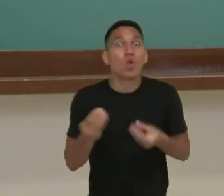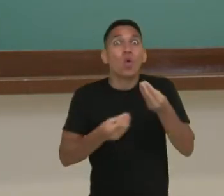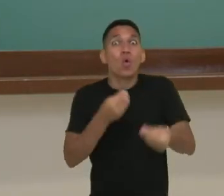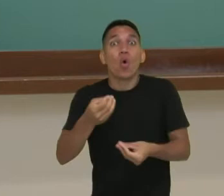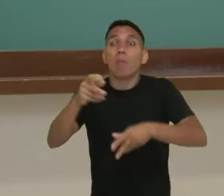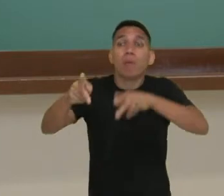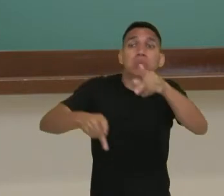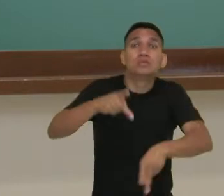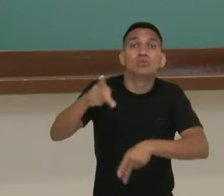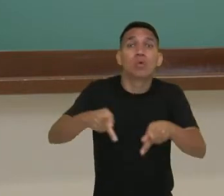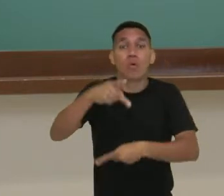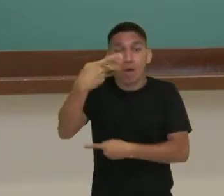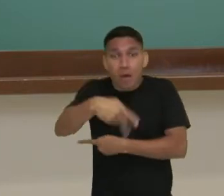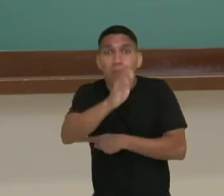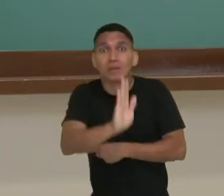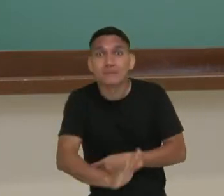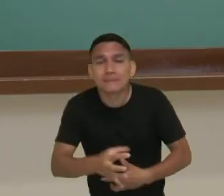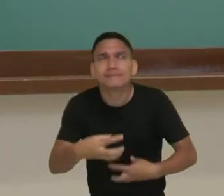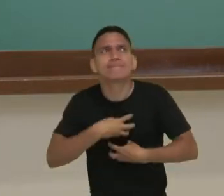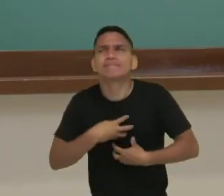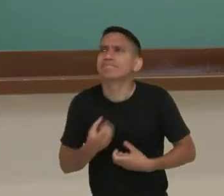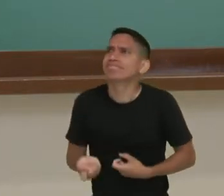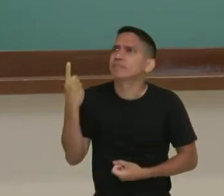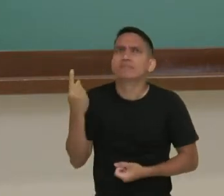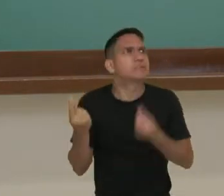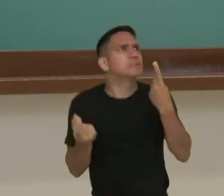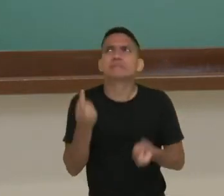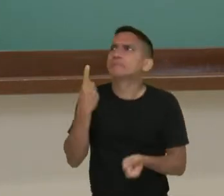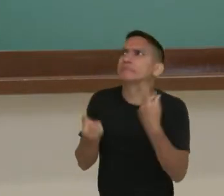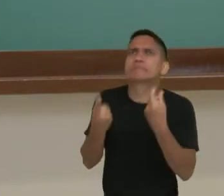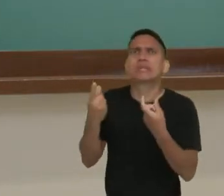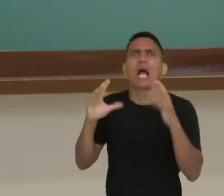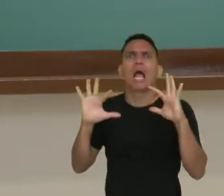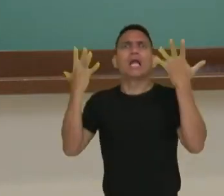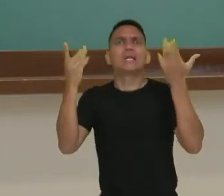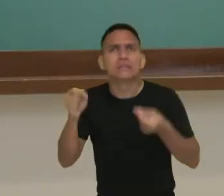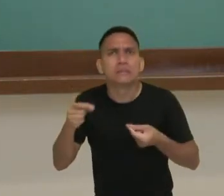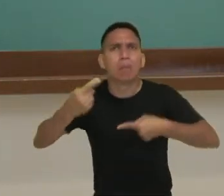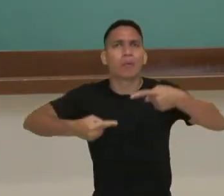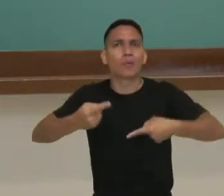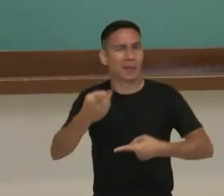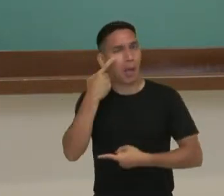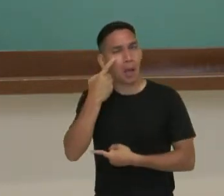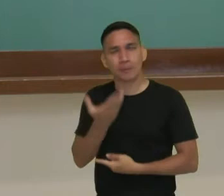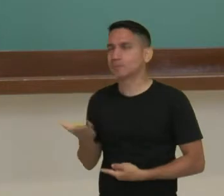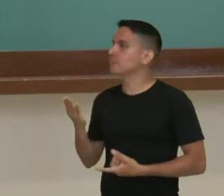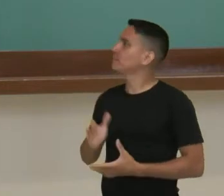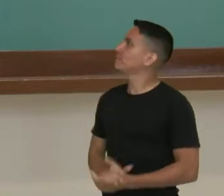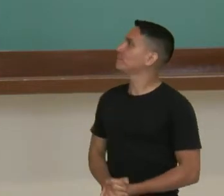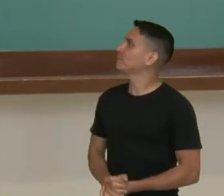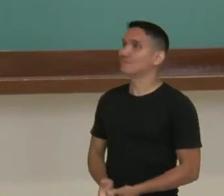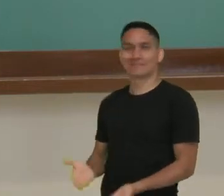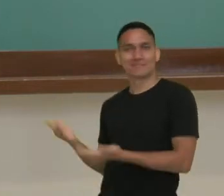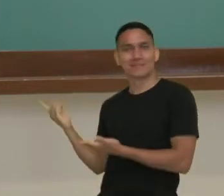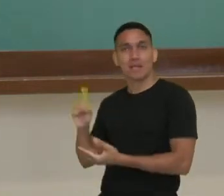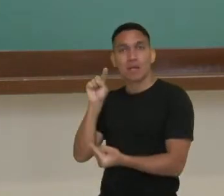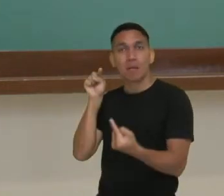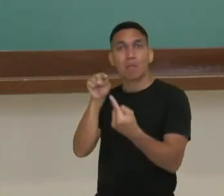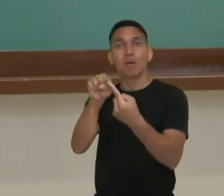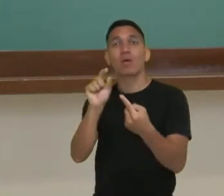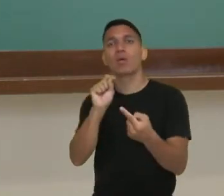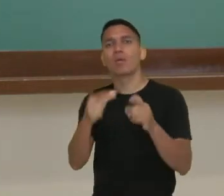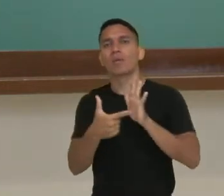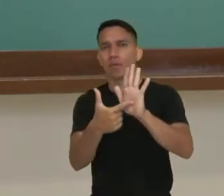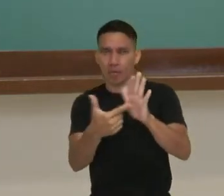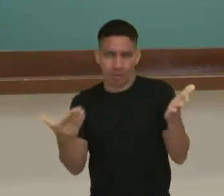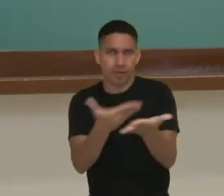brasileiro sentia, né, todos esses acontecimentos políticos. Vamos dar uma olhada? Bom, o nosso objetivo